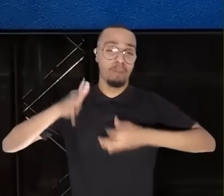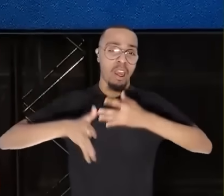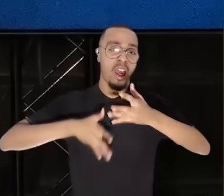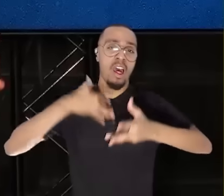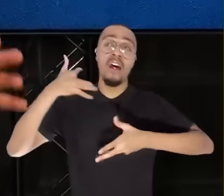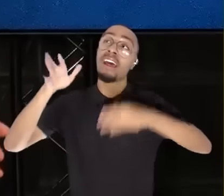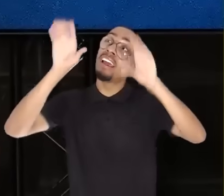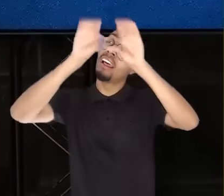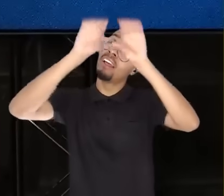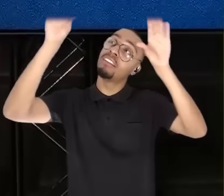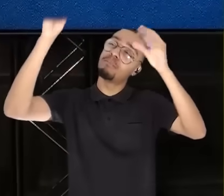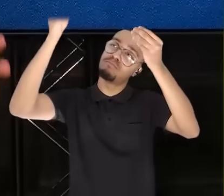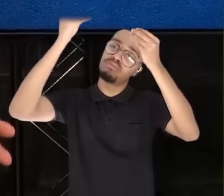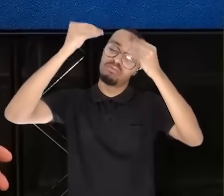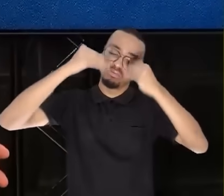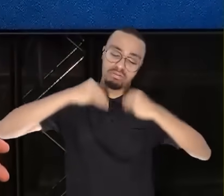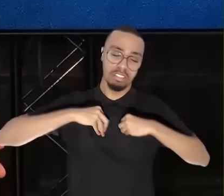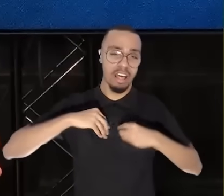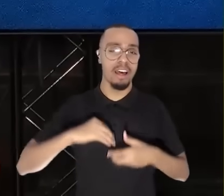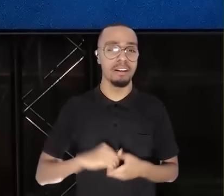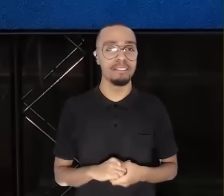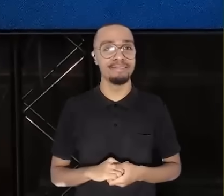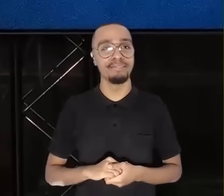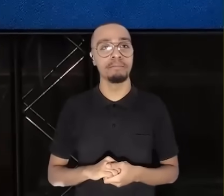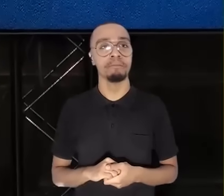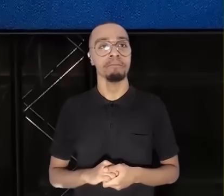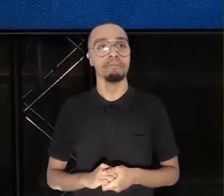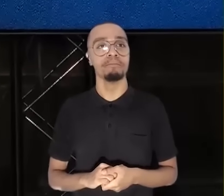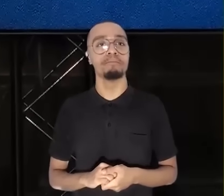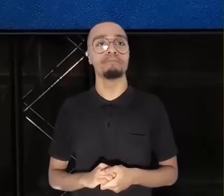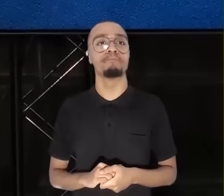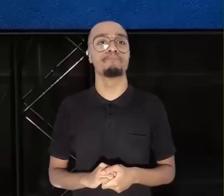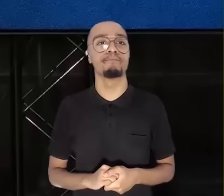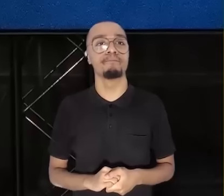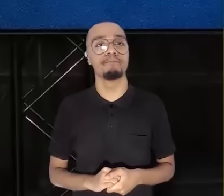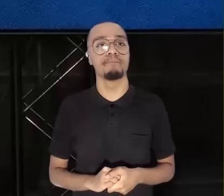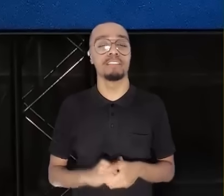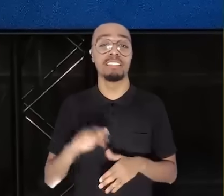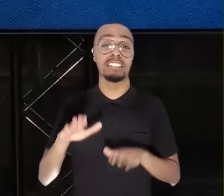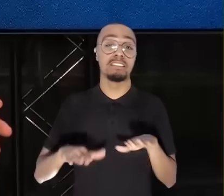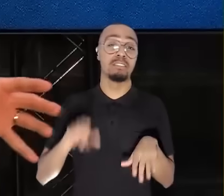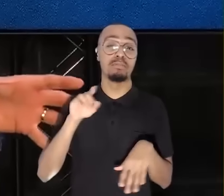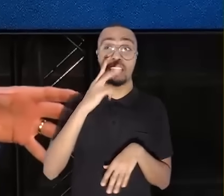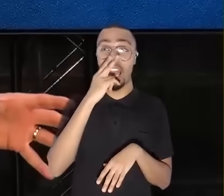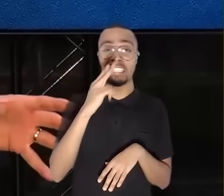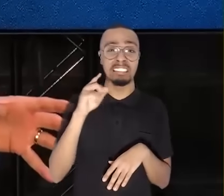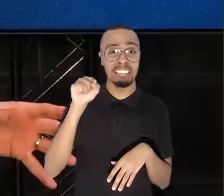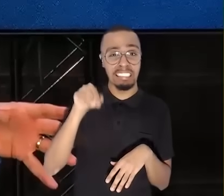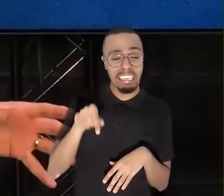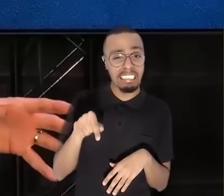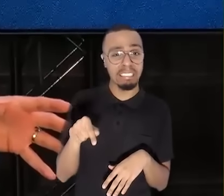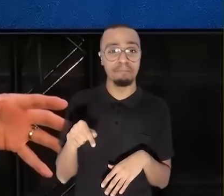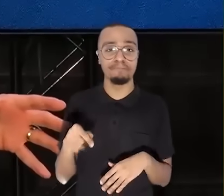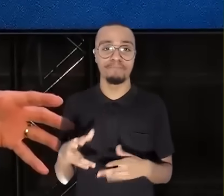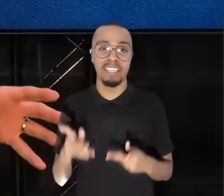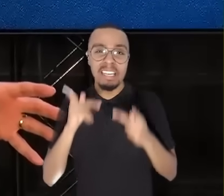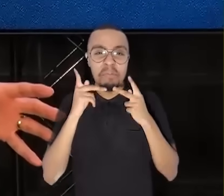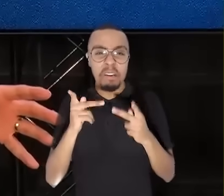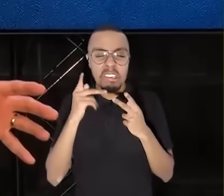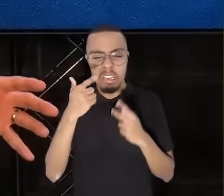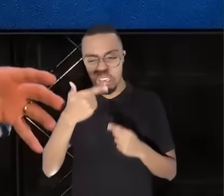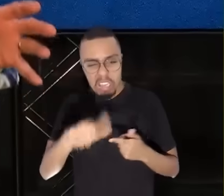repito. A minha mensagem pode até parecer um pouco repetitiva, porque eu acabo sempre caindo na mesma coisa. Sempre falando, porque não tem como ser livre sem pensar